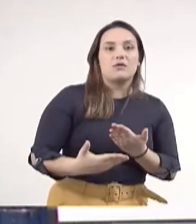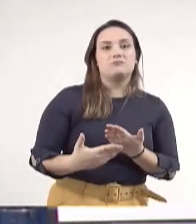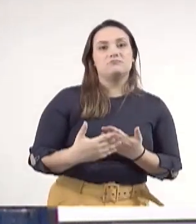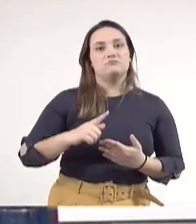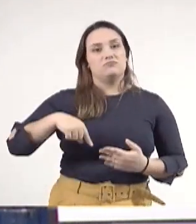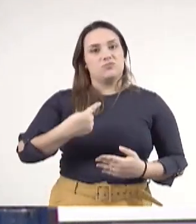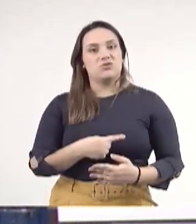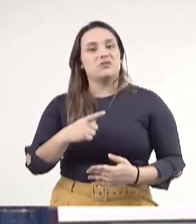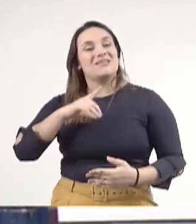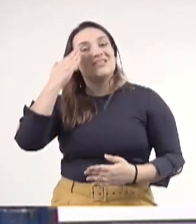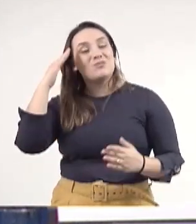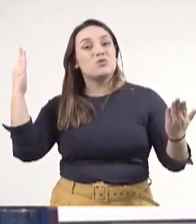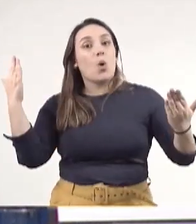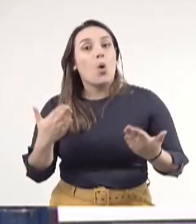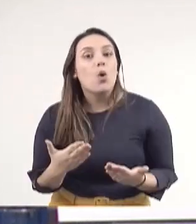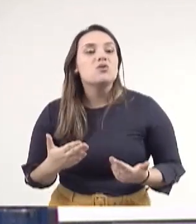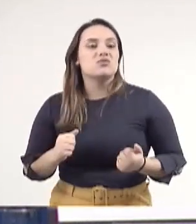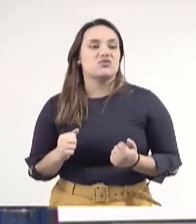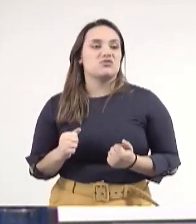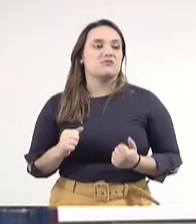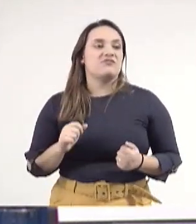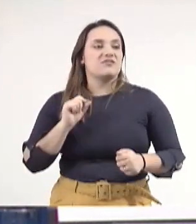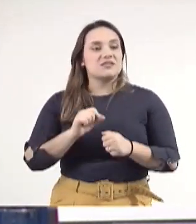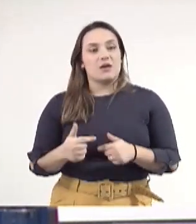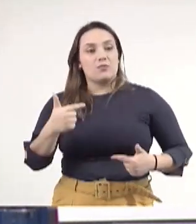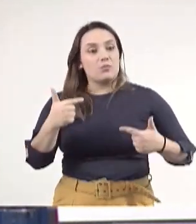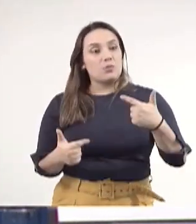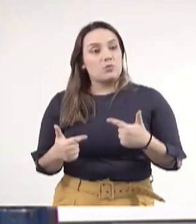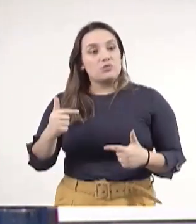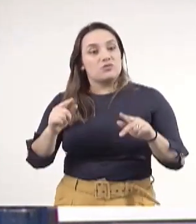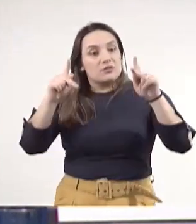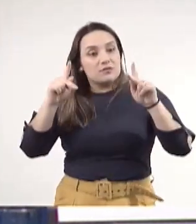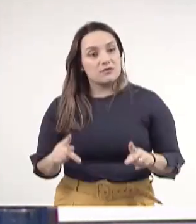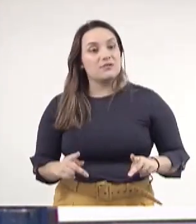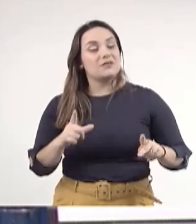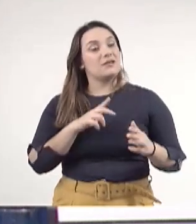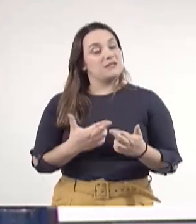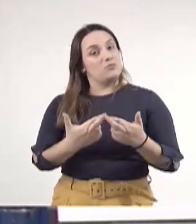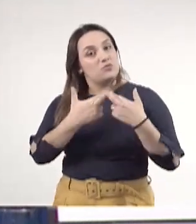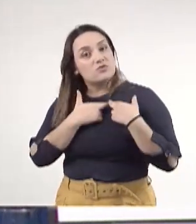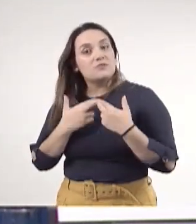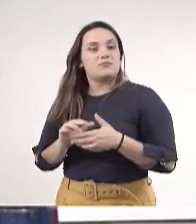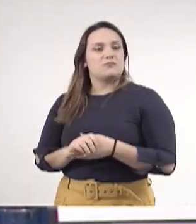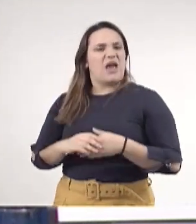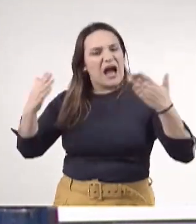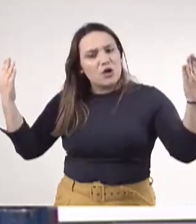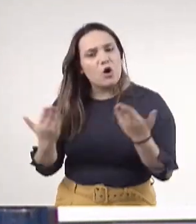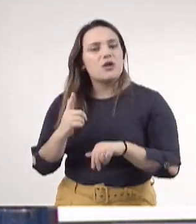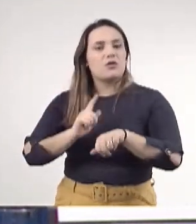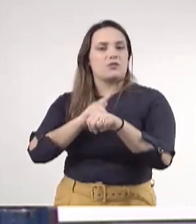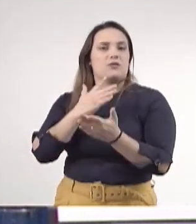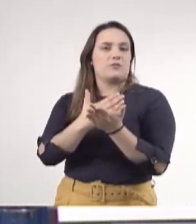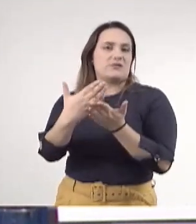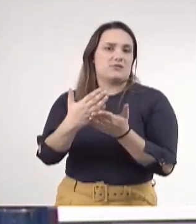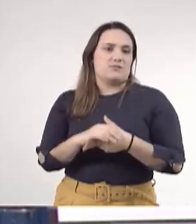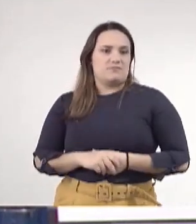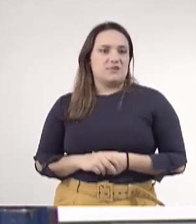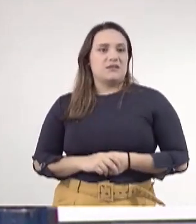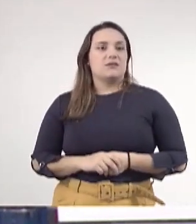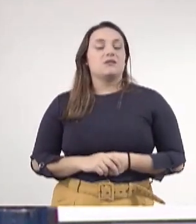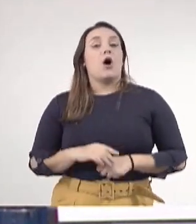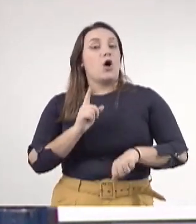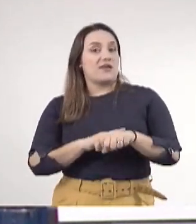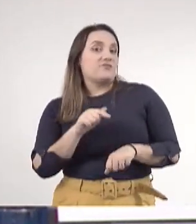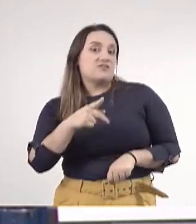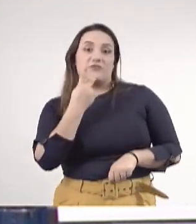entendimento que é preciso criar políticas públicas e responsabilidade a partir do agora. Quando Vossa Excelência